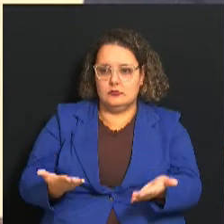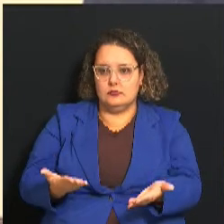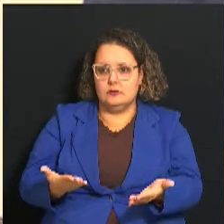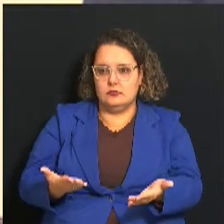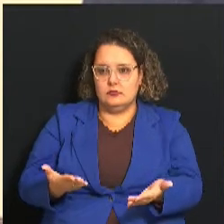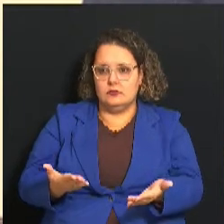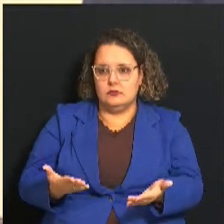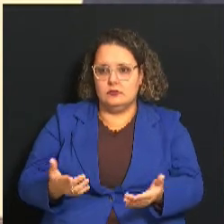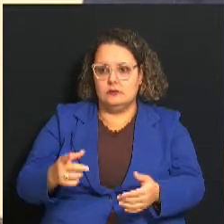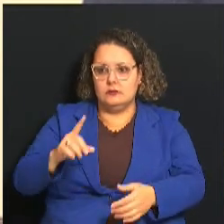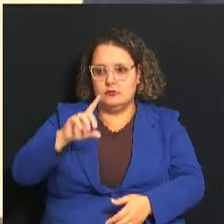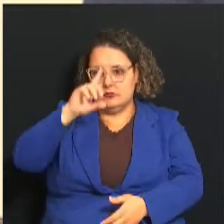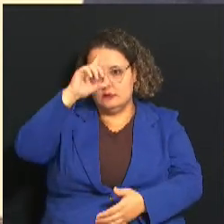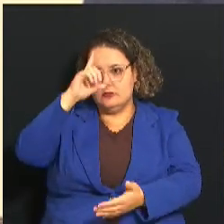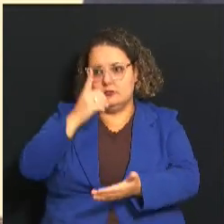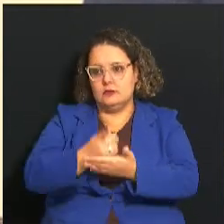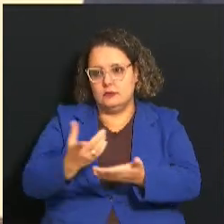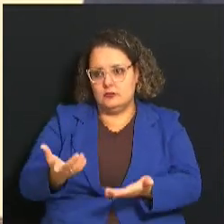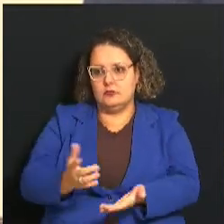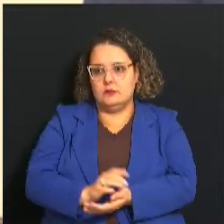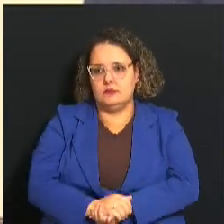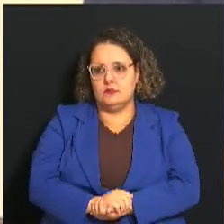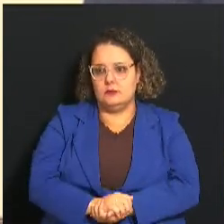tomar decisões.